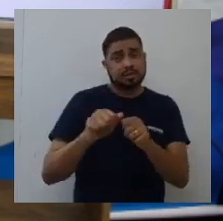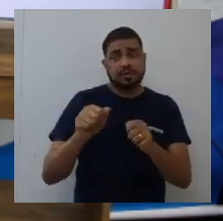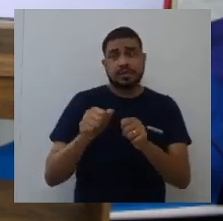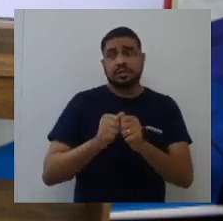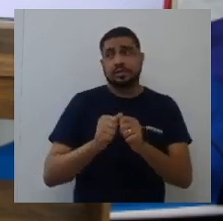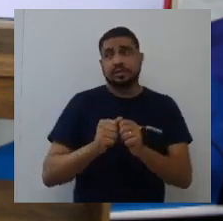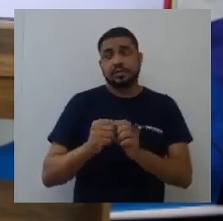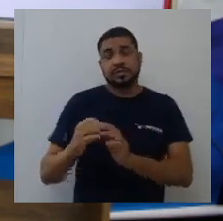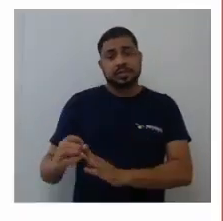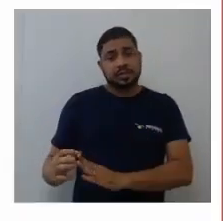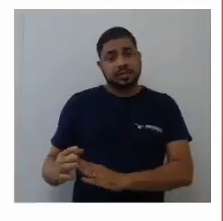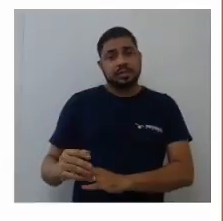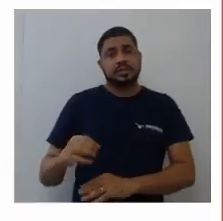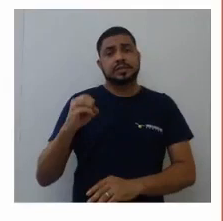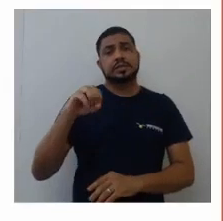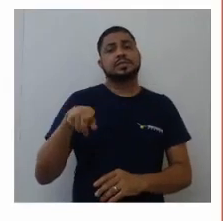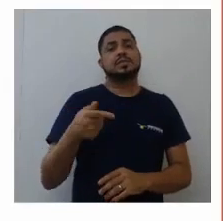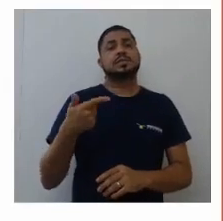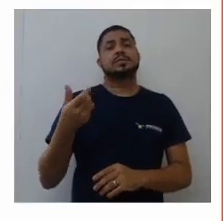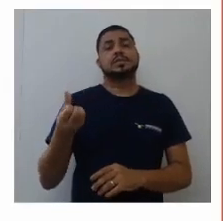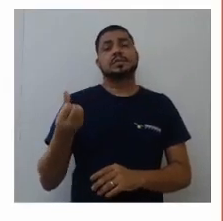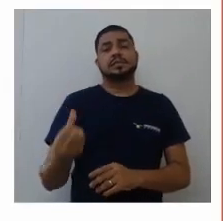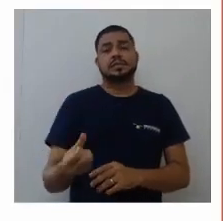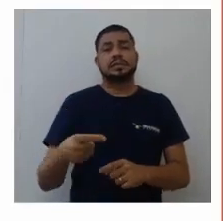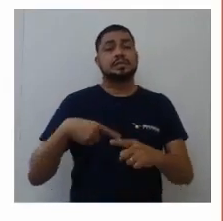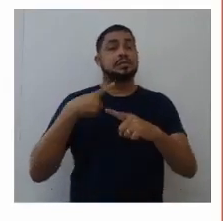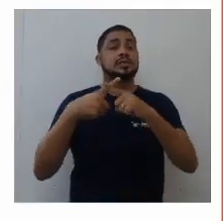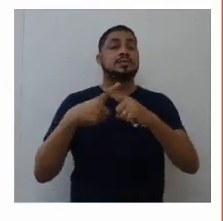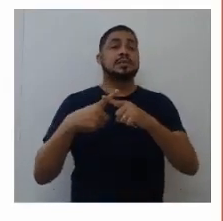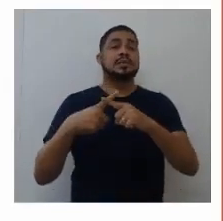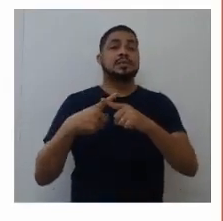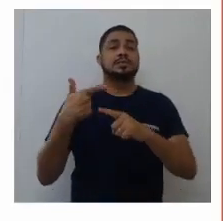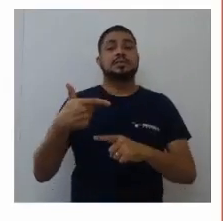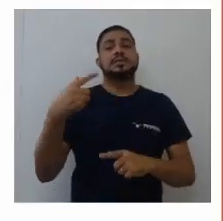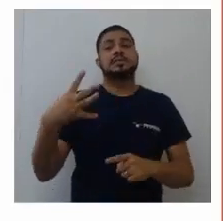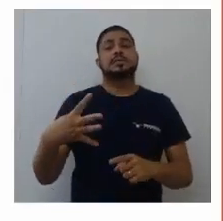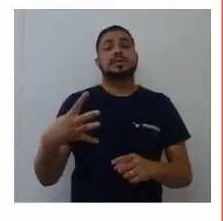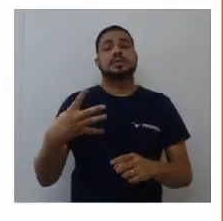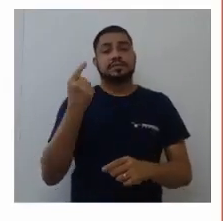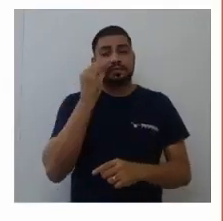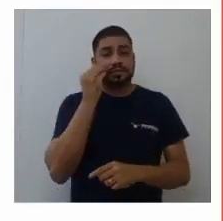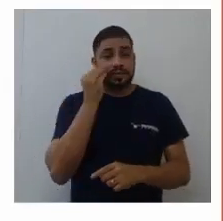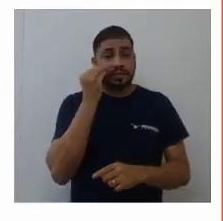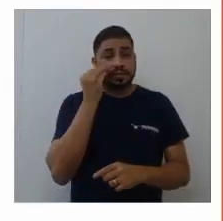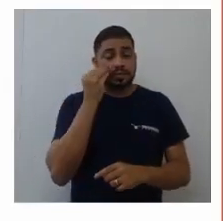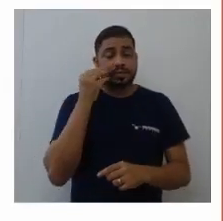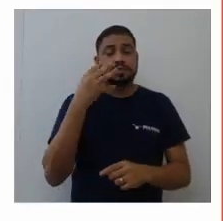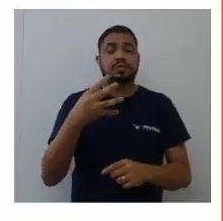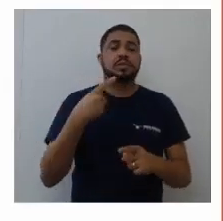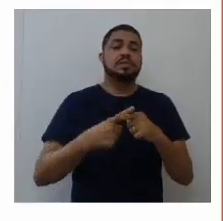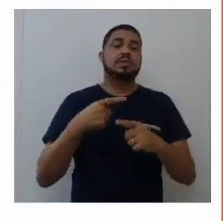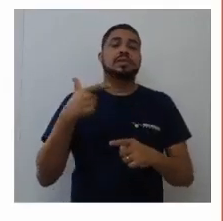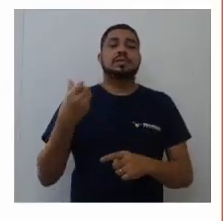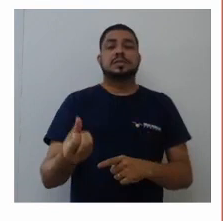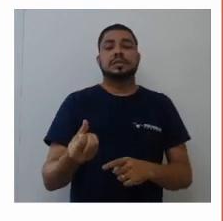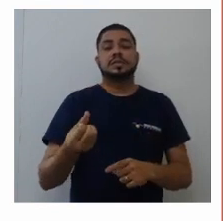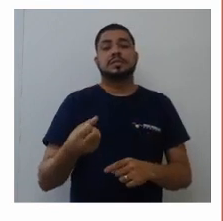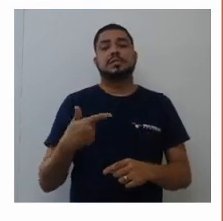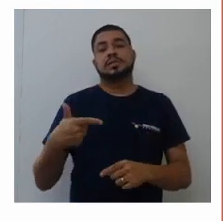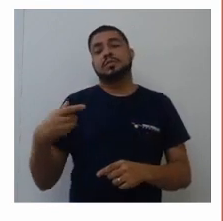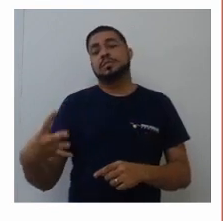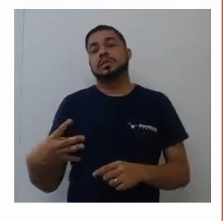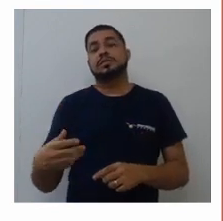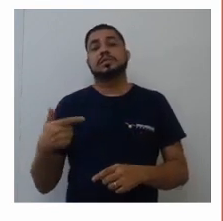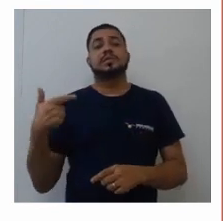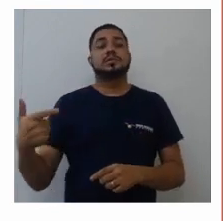cantinho, ó. 0,26 multiplicado por 24. Olha só. 4 vezes 6, 24, vem 2. Olha